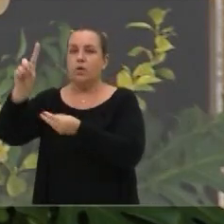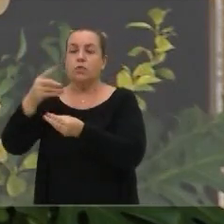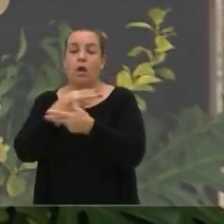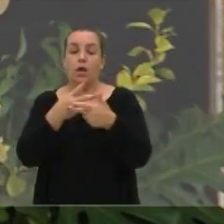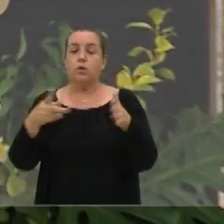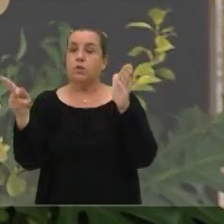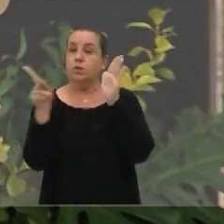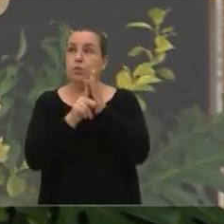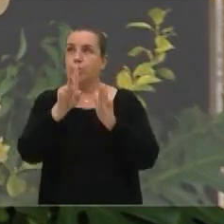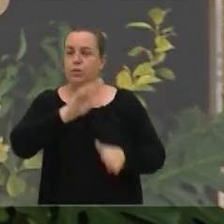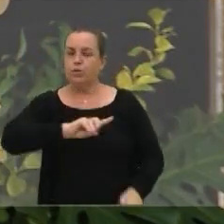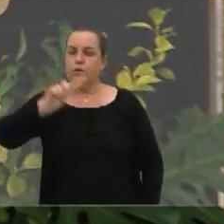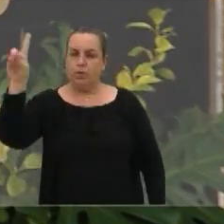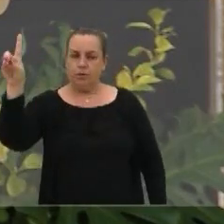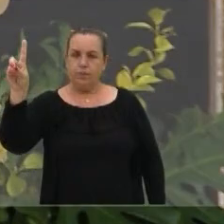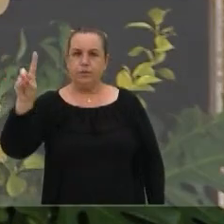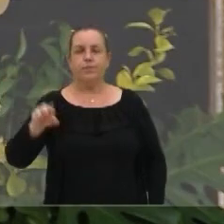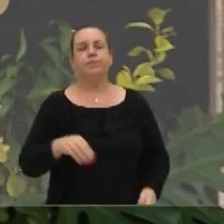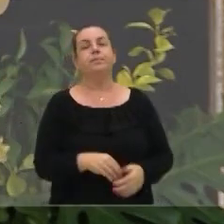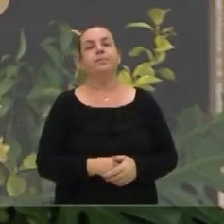que é de Deus.